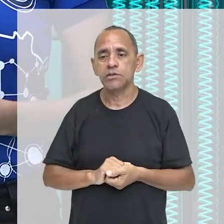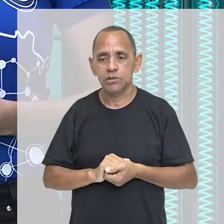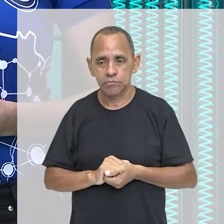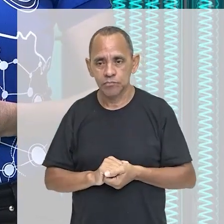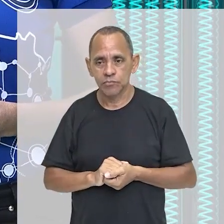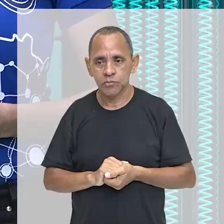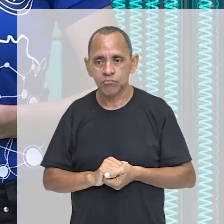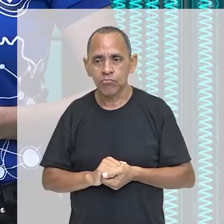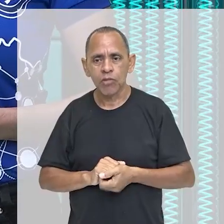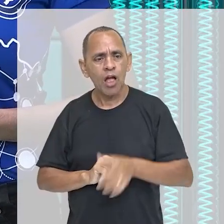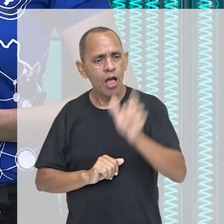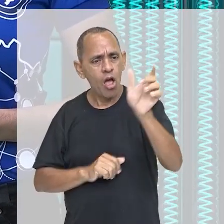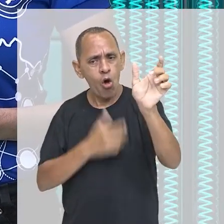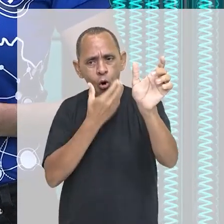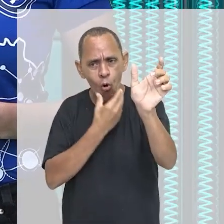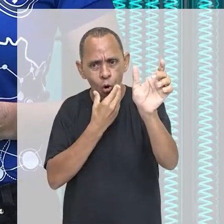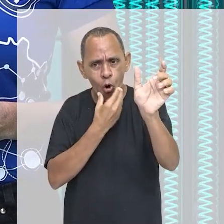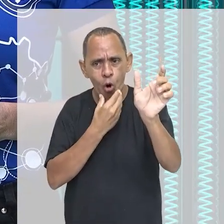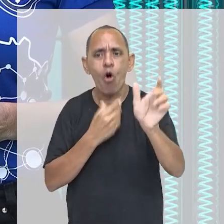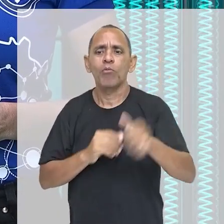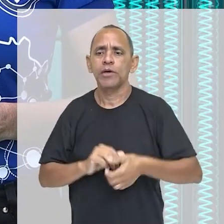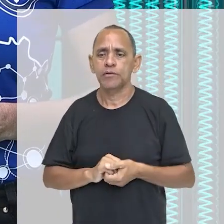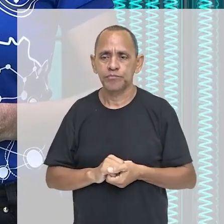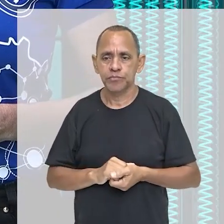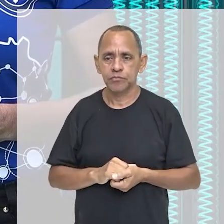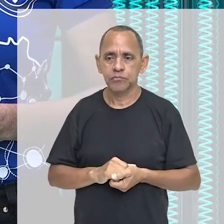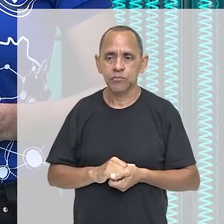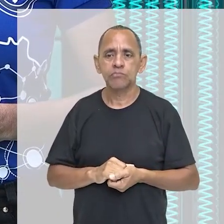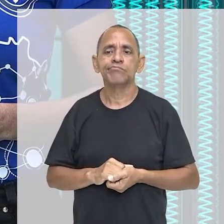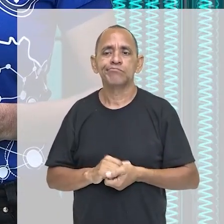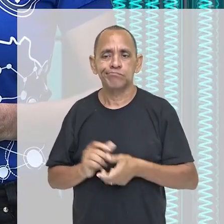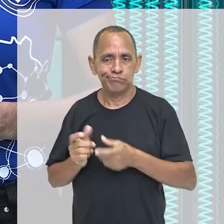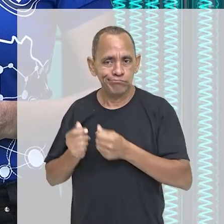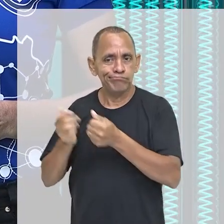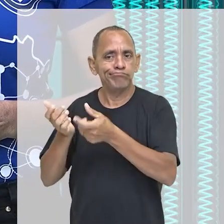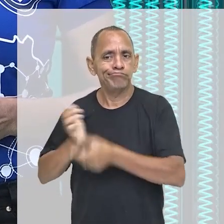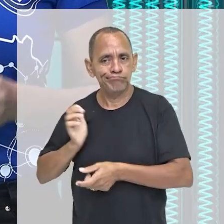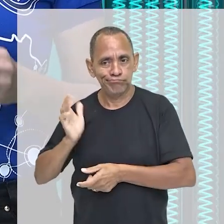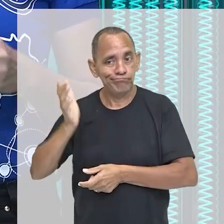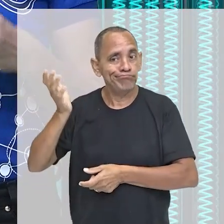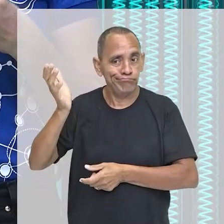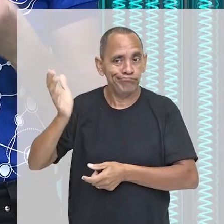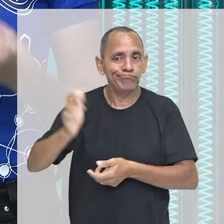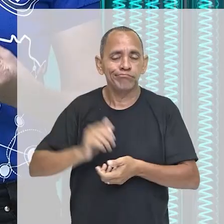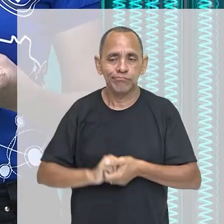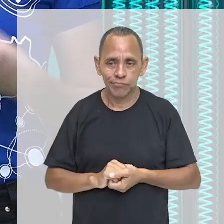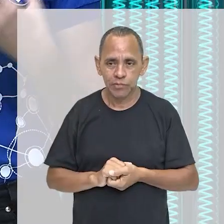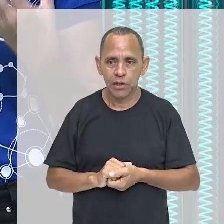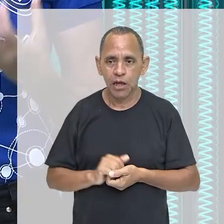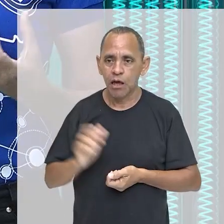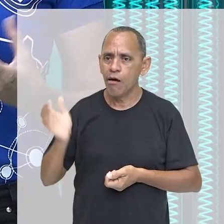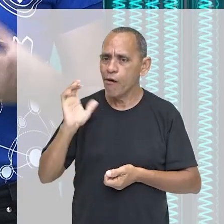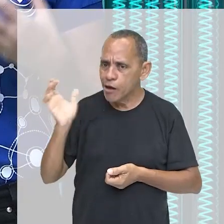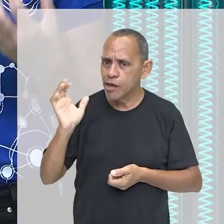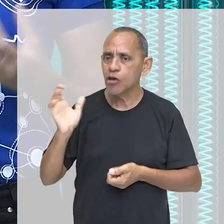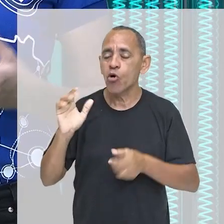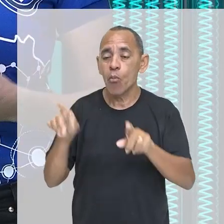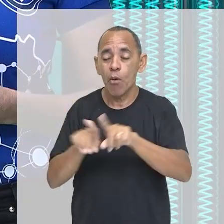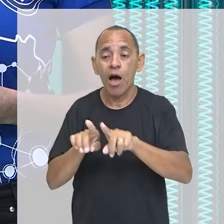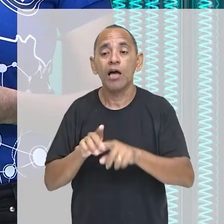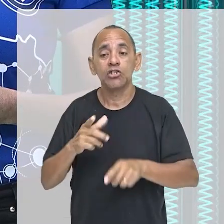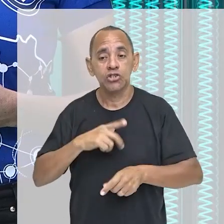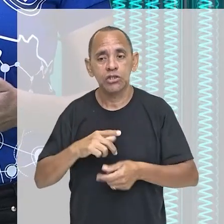entretanto, ele é infeliz. Então, qualquer uma das que eu utilizei aqui tem ideias de adversidade,